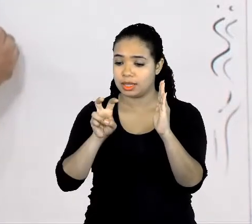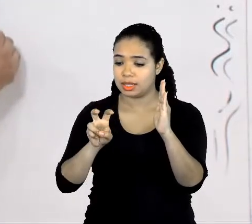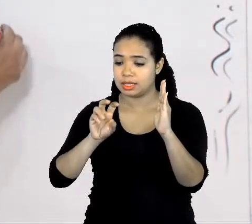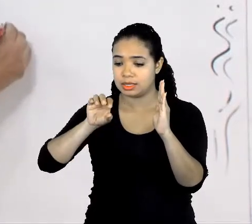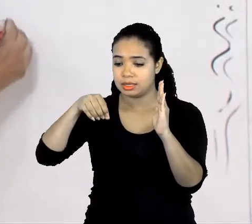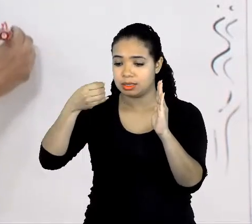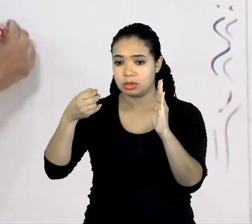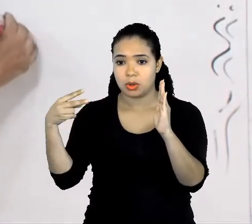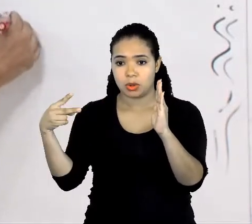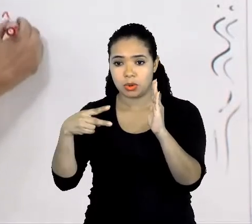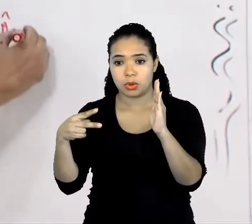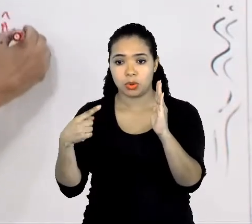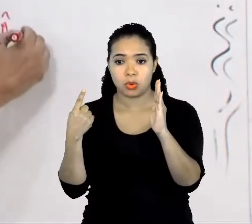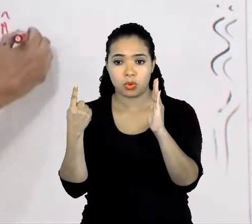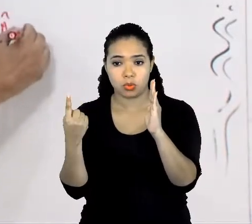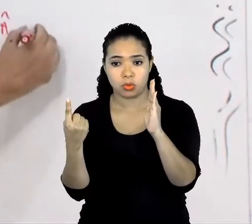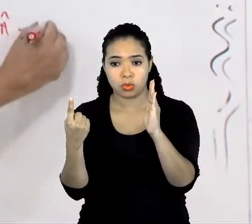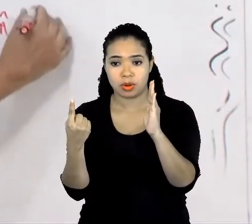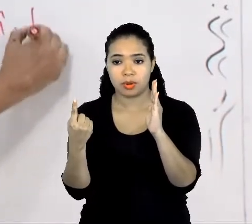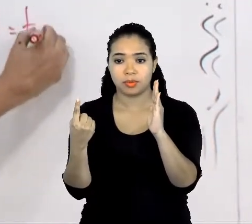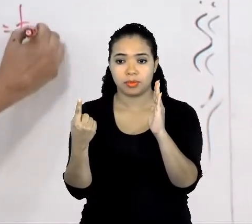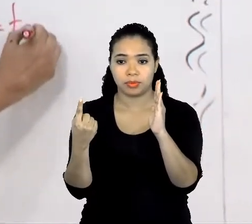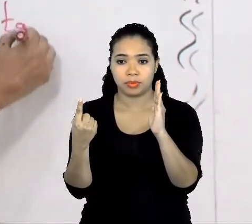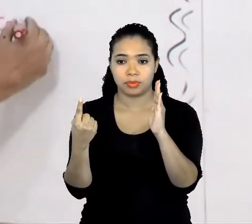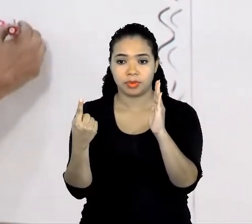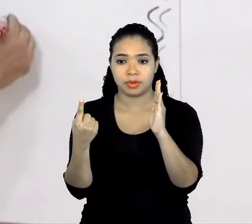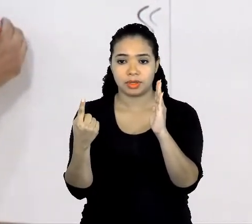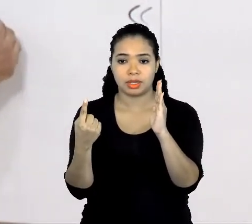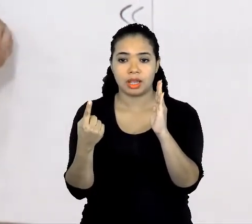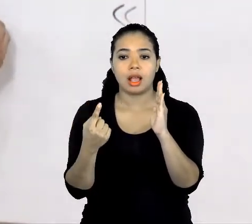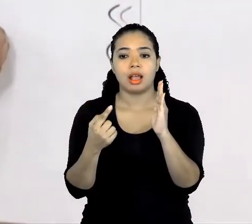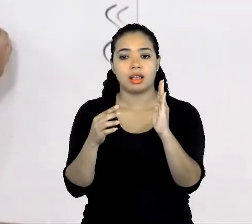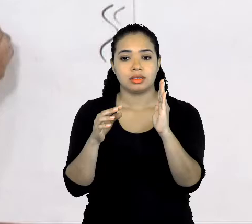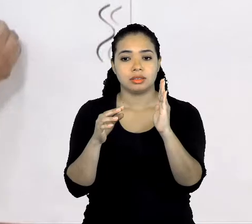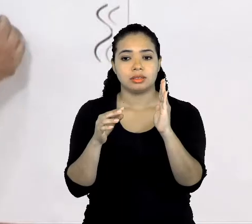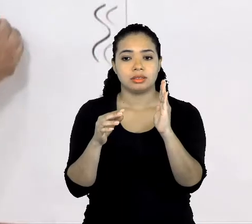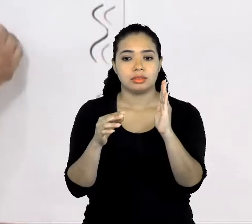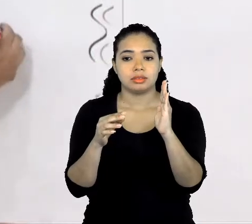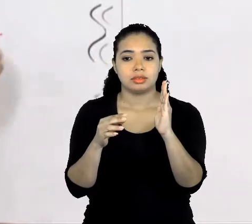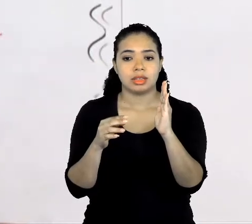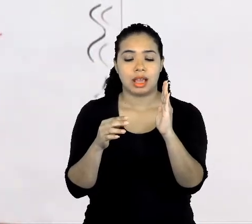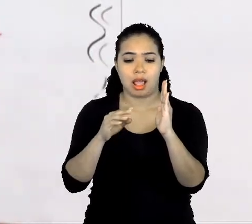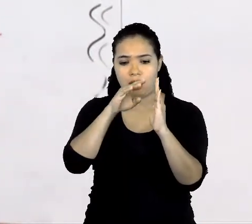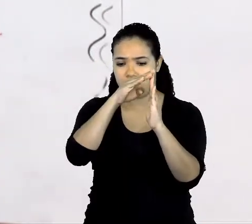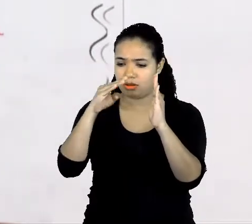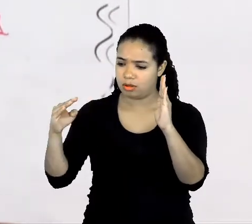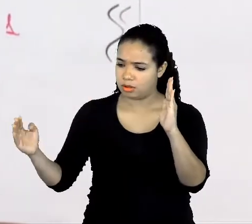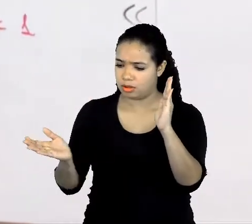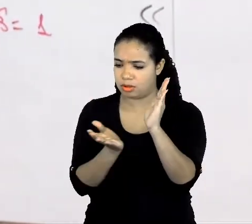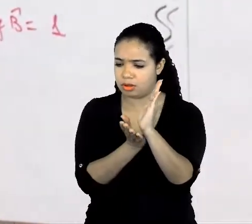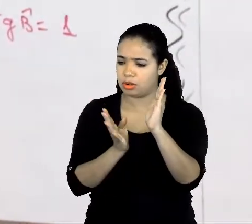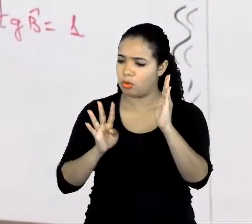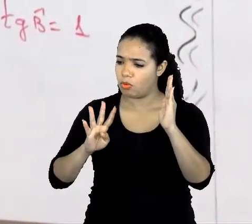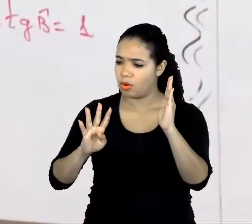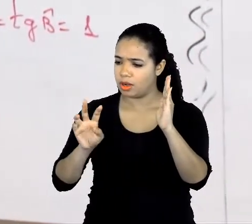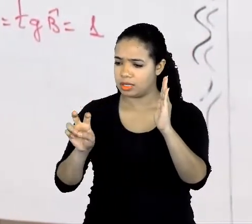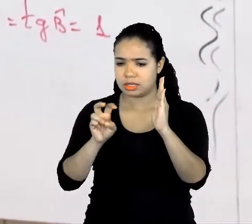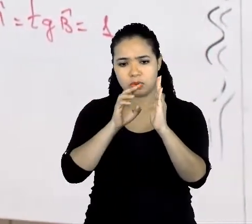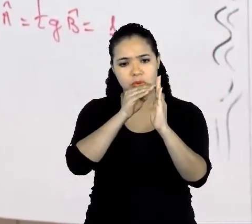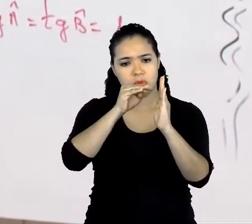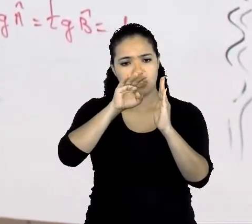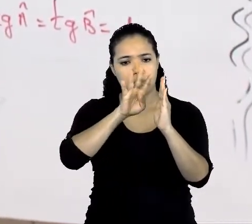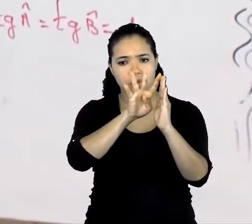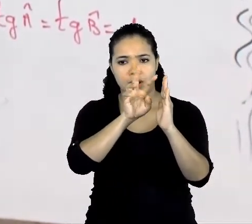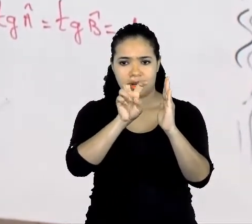a tangente de A tem 45, a tangente de B também tem 45 e a 1. Percebam que